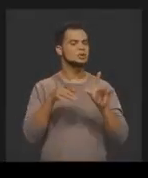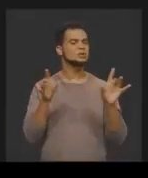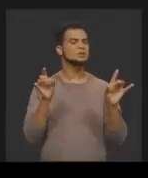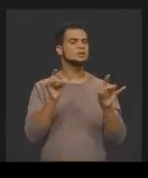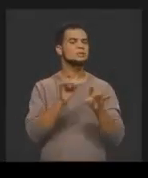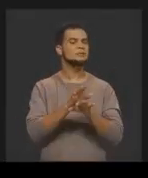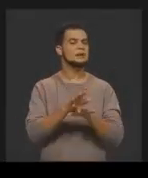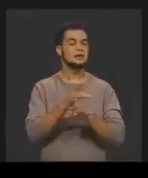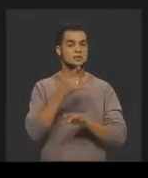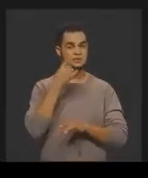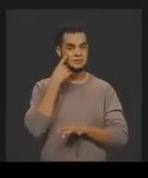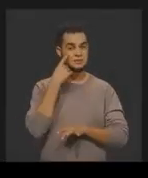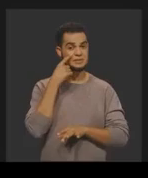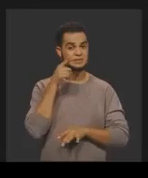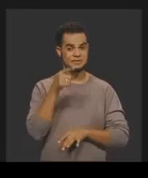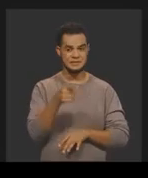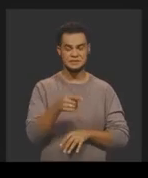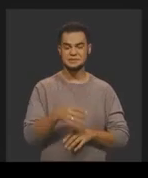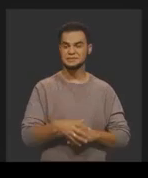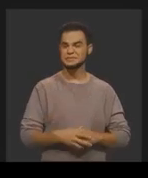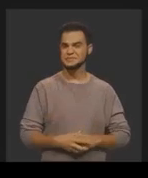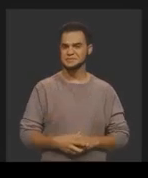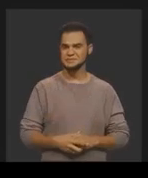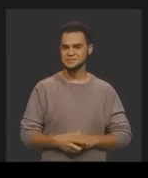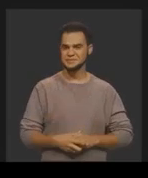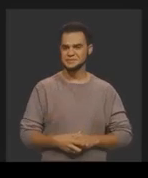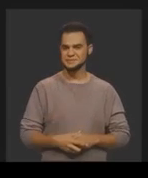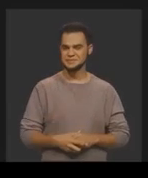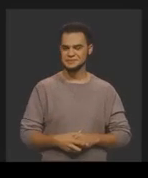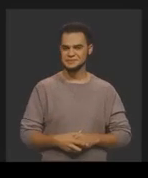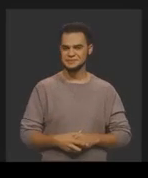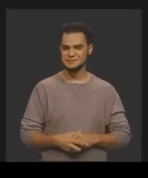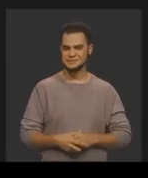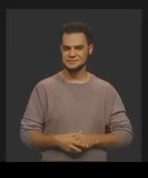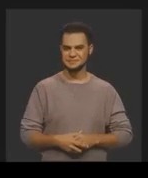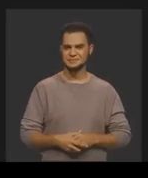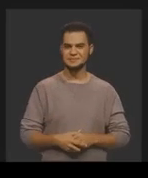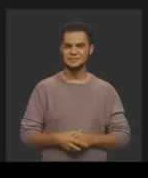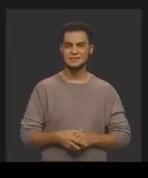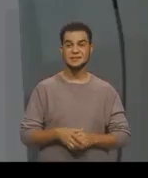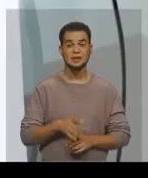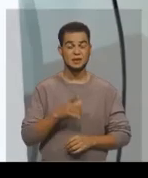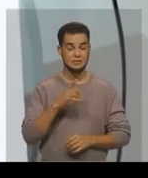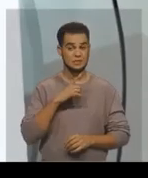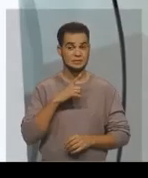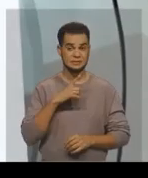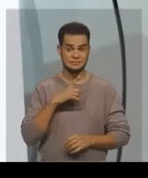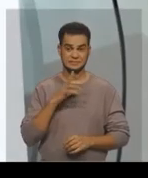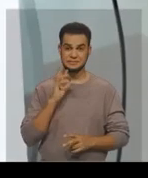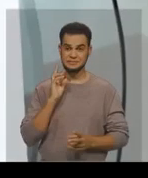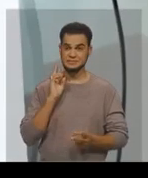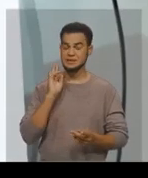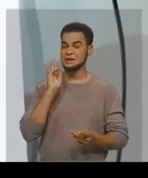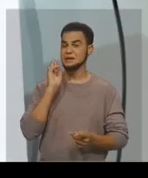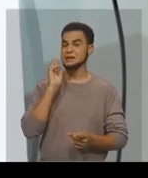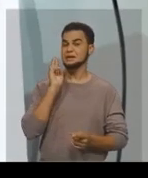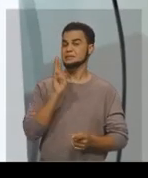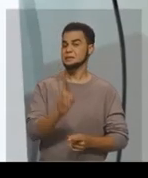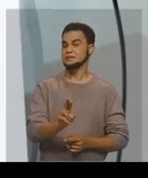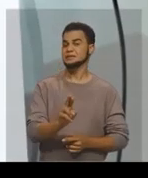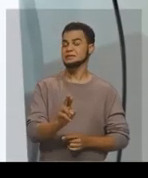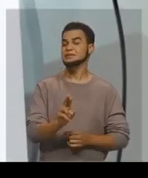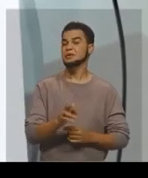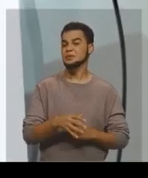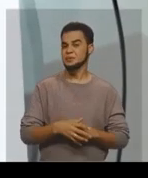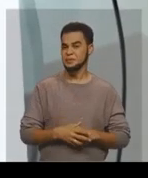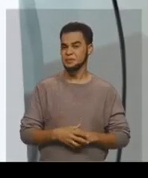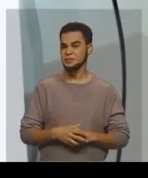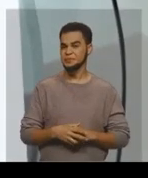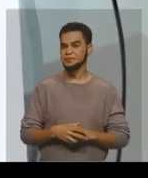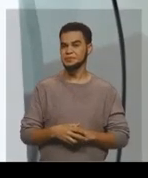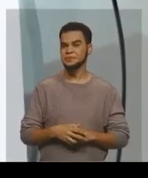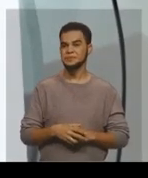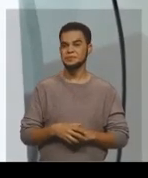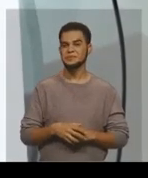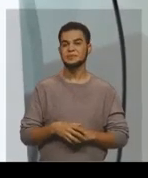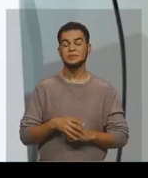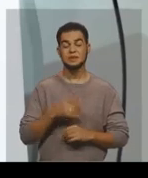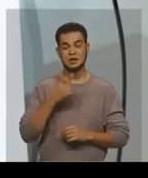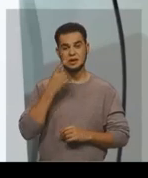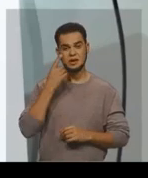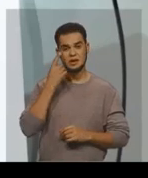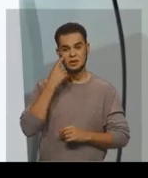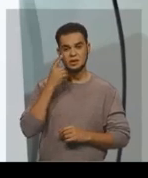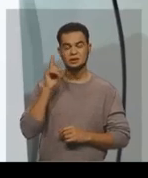aqui, eu vou ter, né, a representação aqui. Ângulo completo, eu estou na